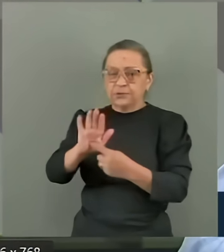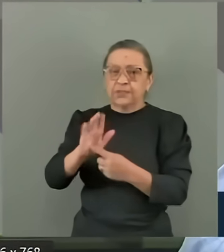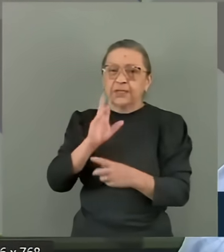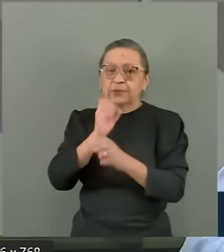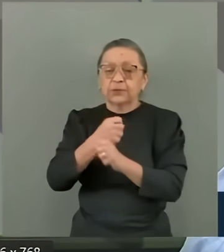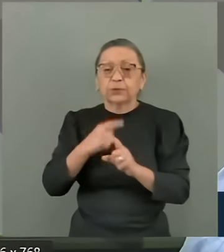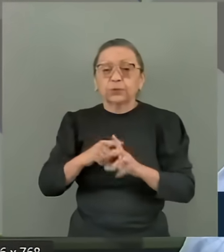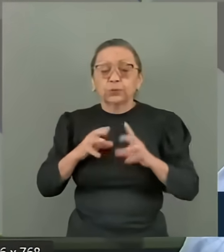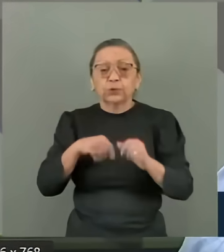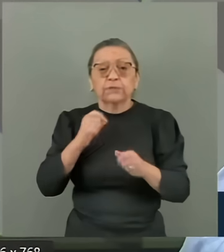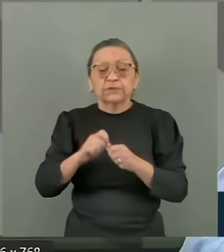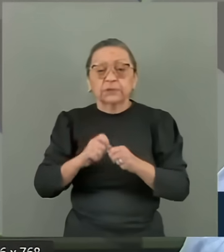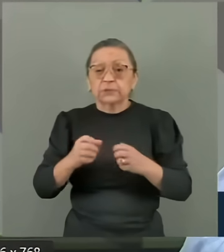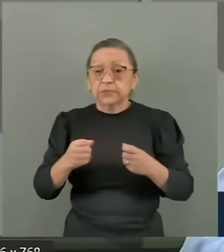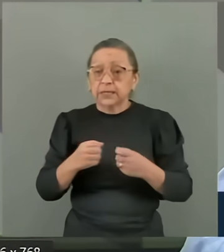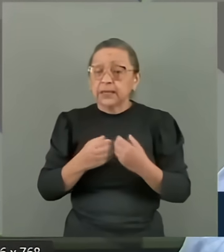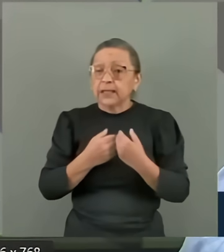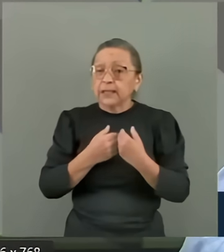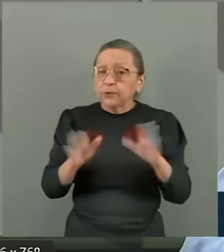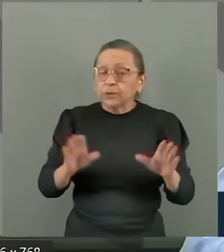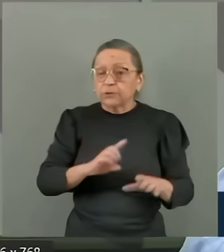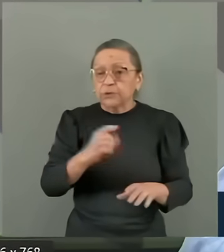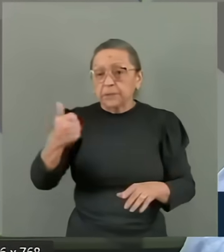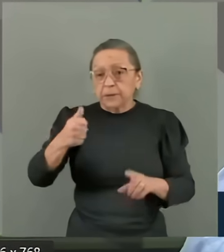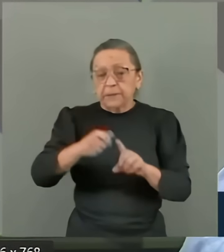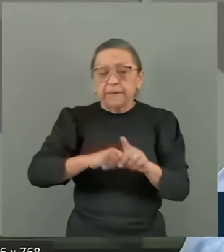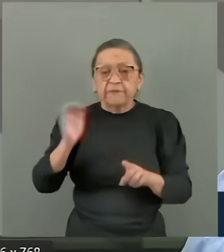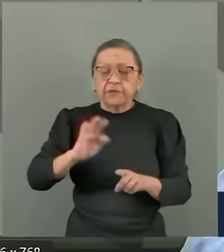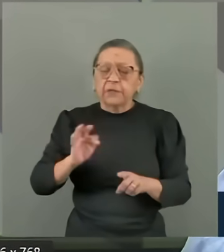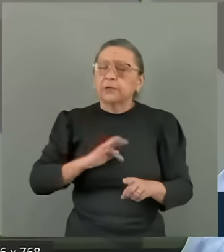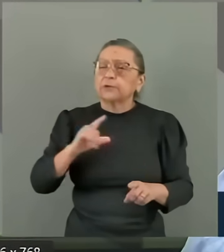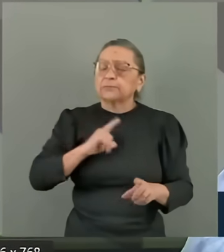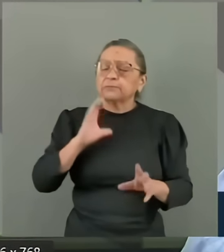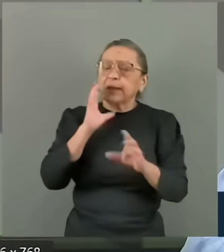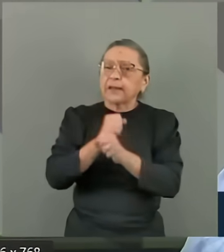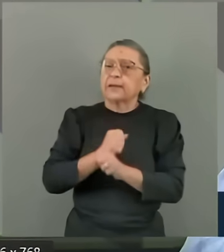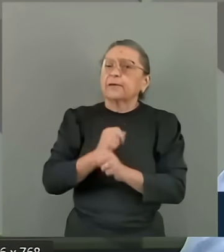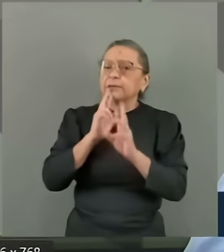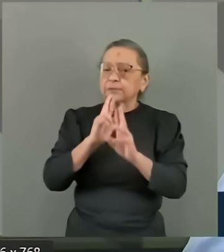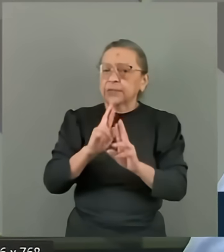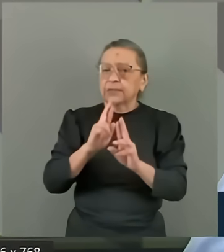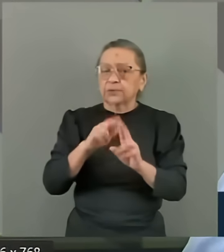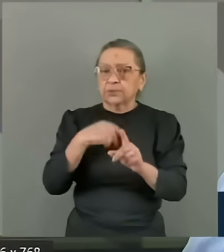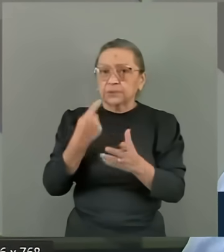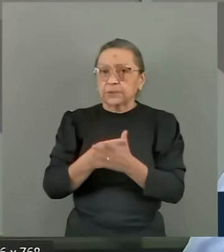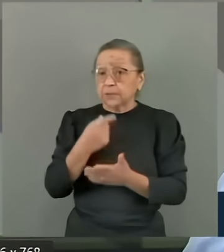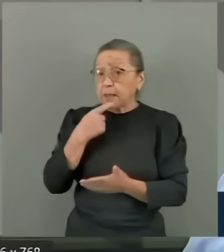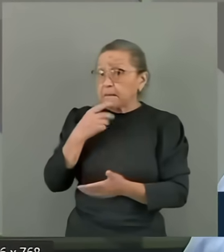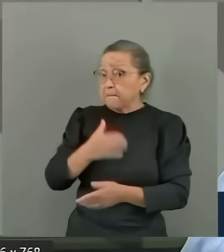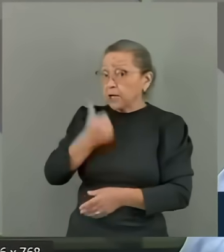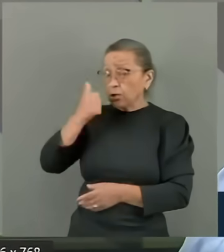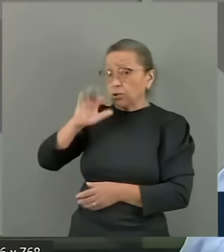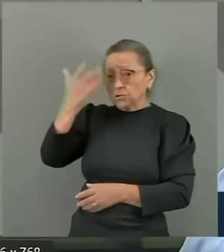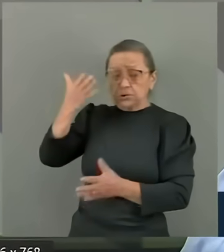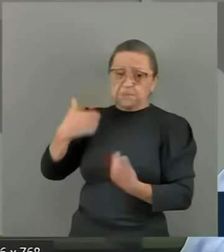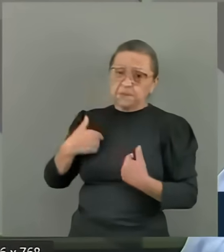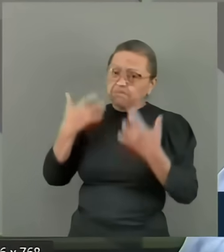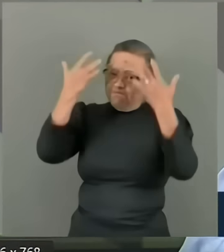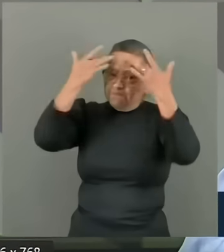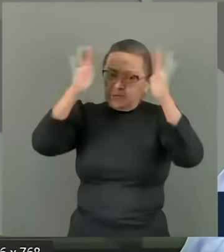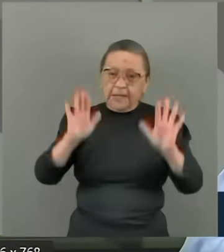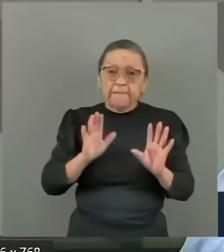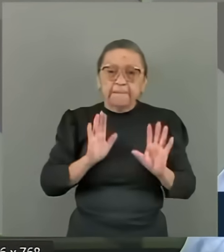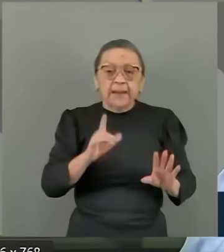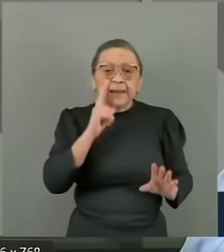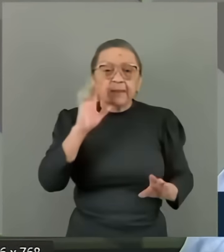nós fizemos e inauguramos no dia 1º de fevereiro daria os resultados esperados. Quer dizer que era a melhor solução? Não sei dizer. Mas